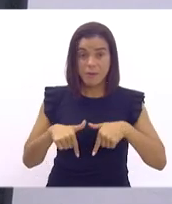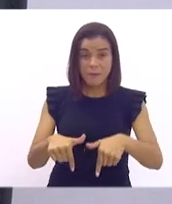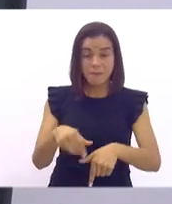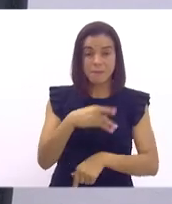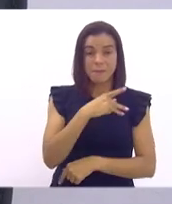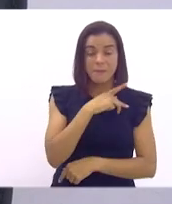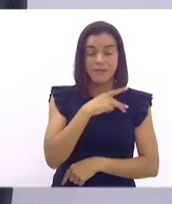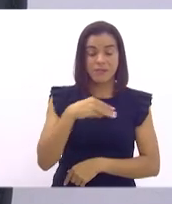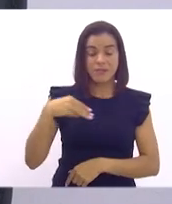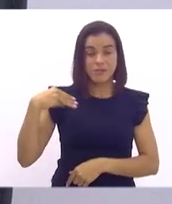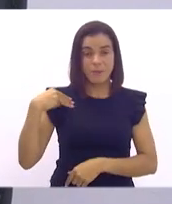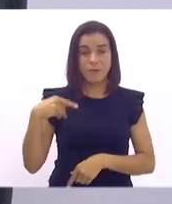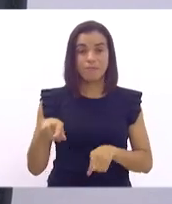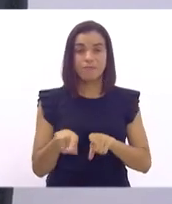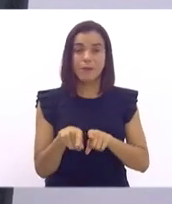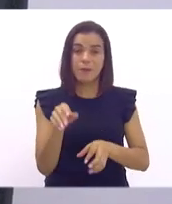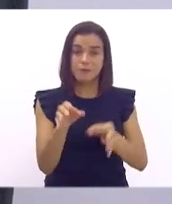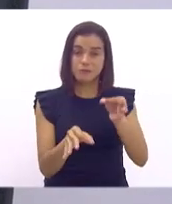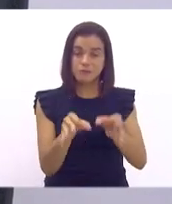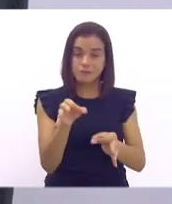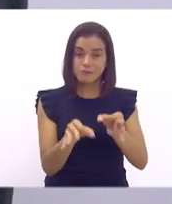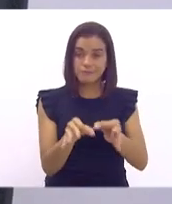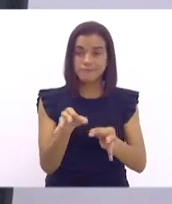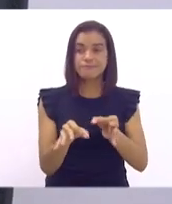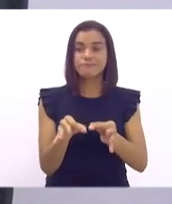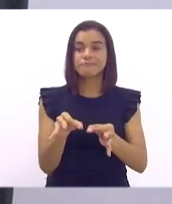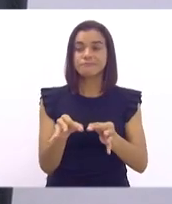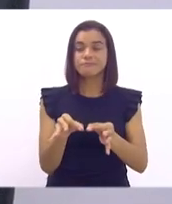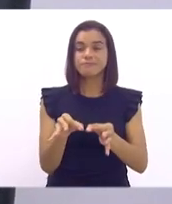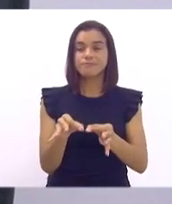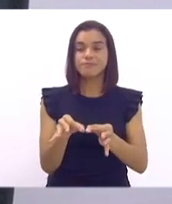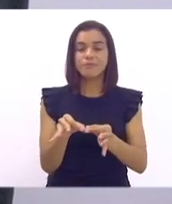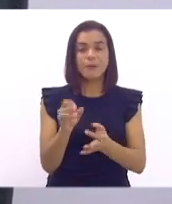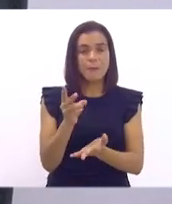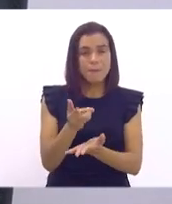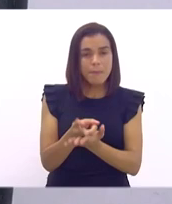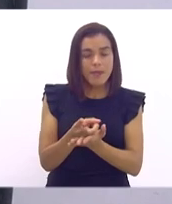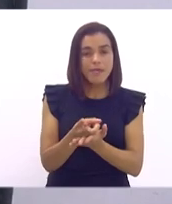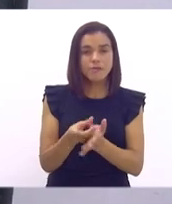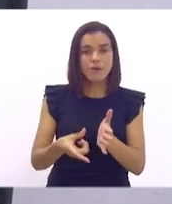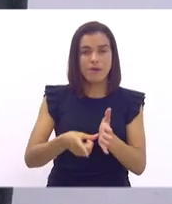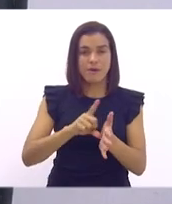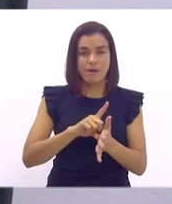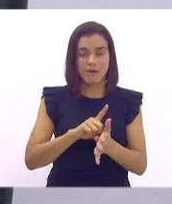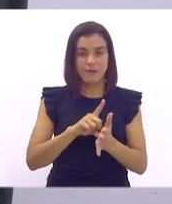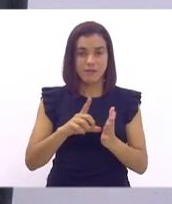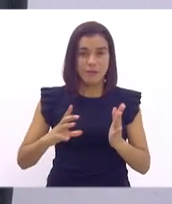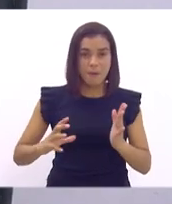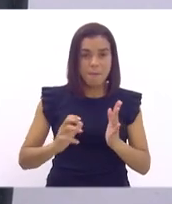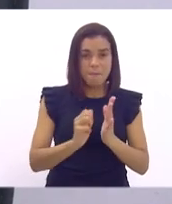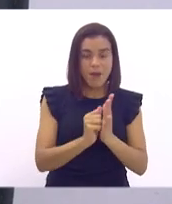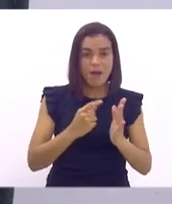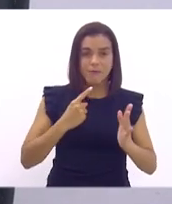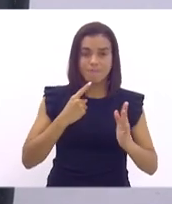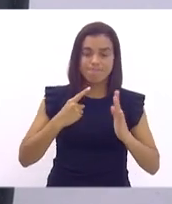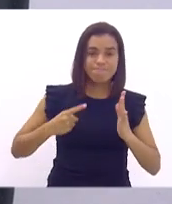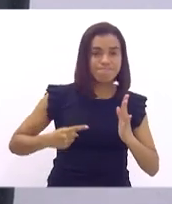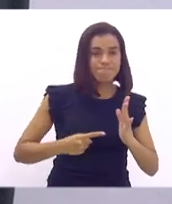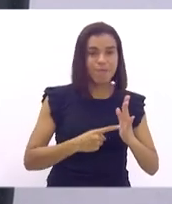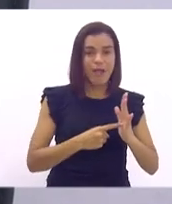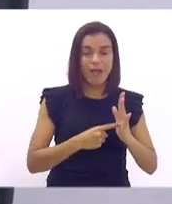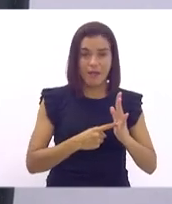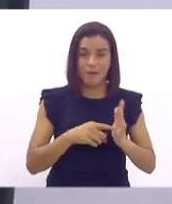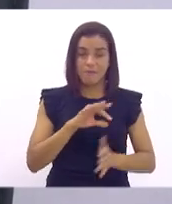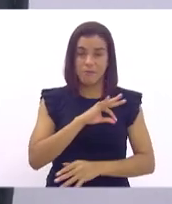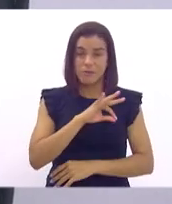Público e do próprio Poder Judiciário, que, mesmo antes de se fazer o registro de ocorrência, eu posso pedir